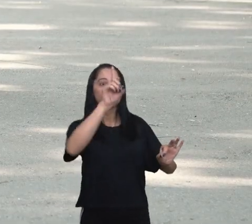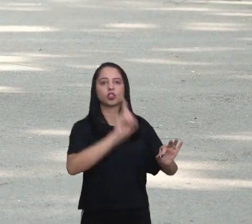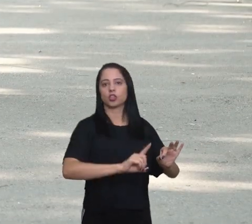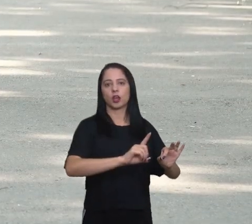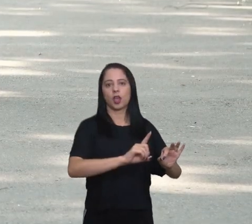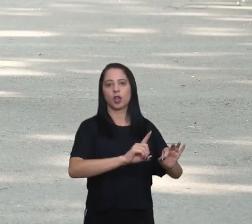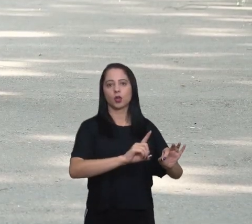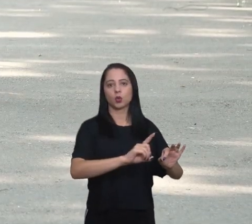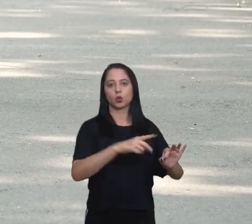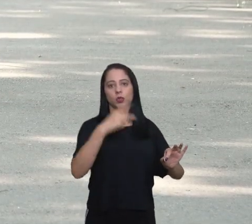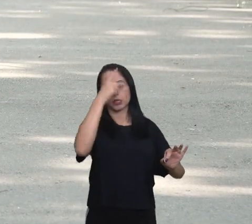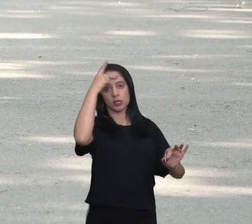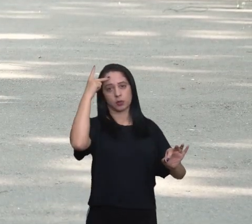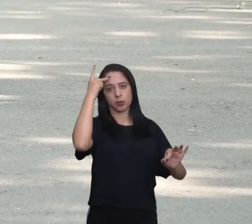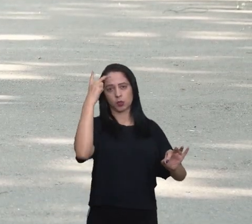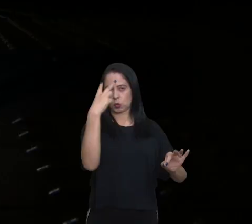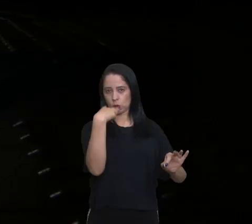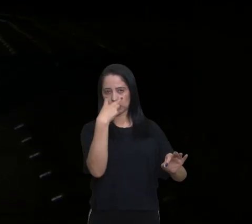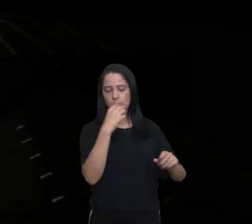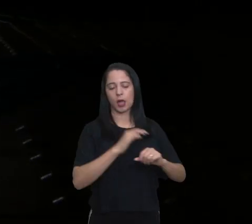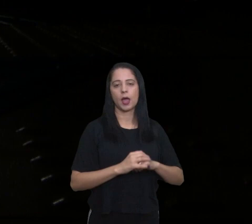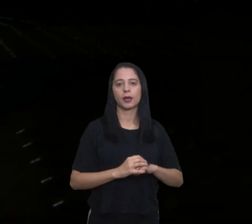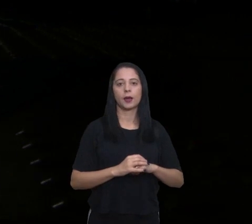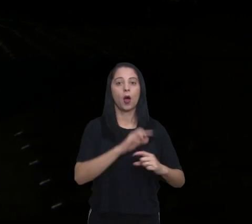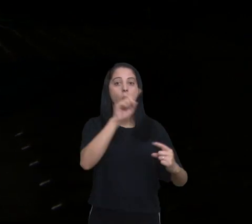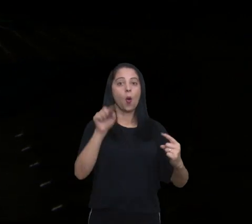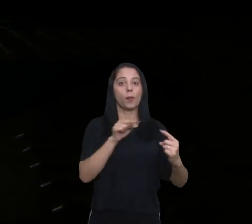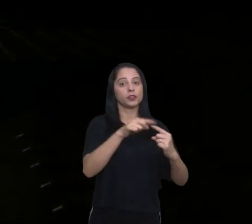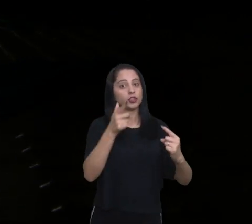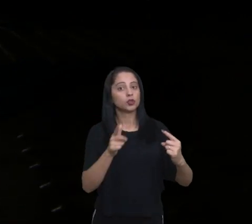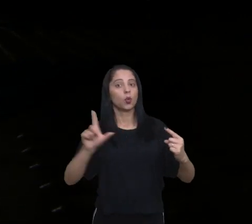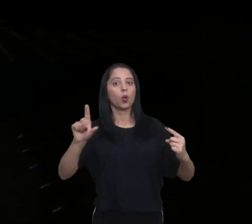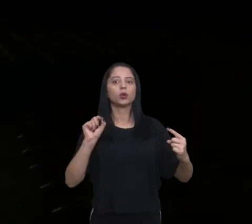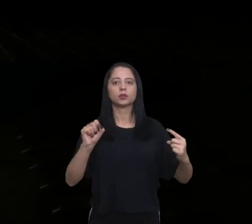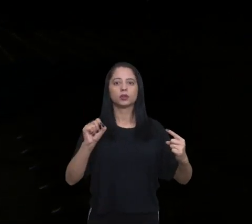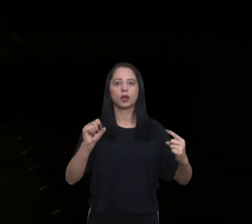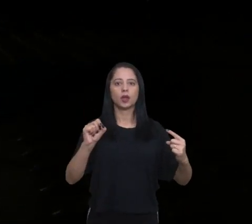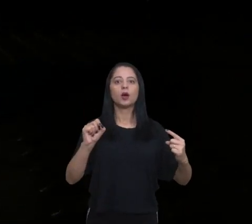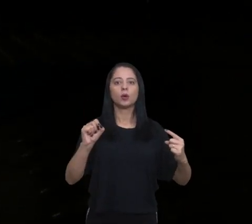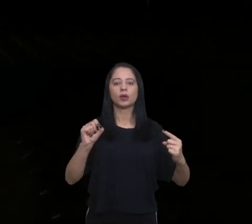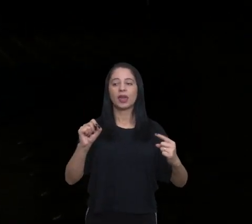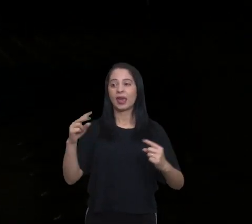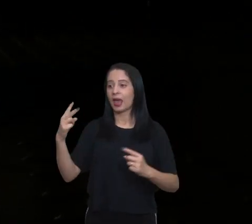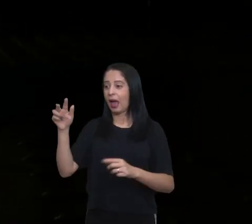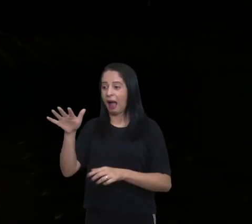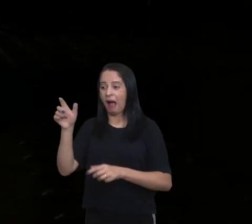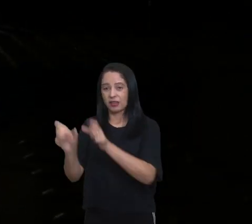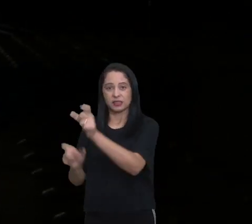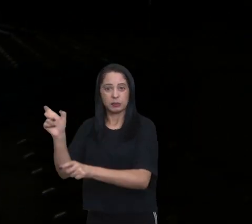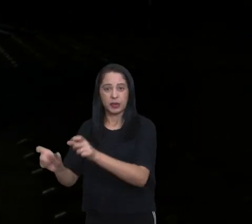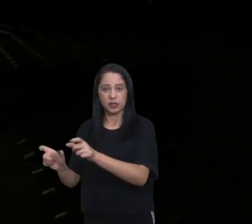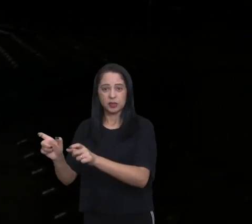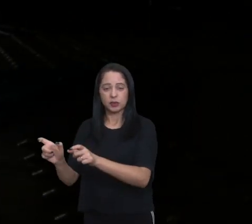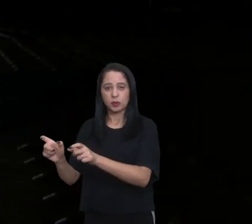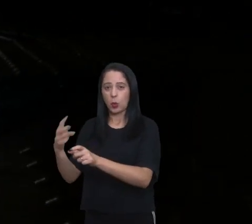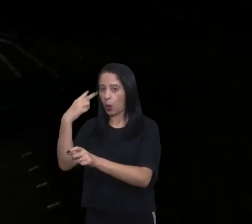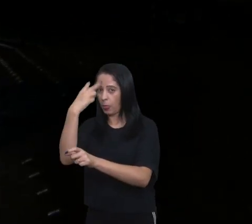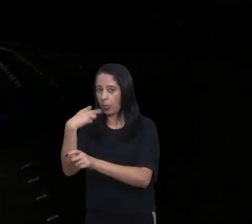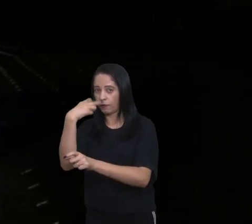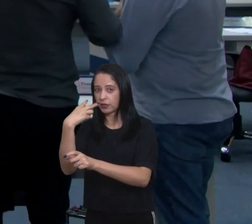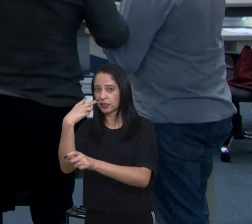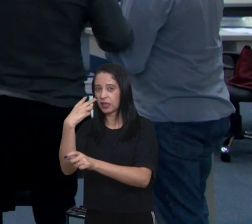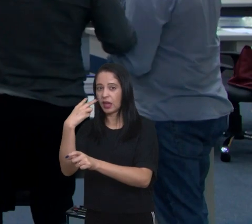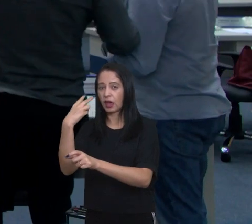garantam os direitos dos deficientes visuais. Outro objetivo da frente é evitar a exclusão das pessoas com deficiência na